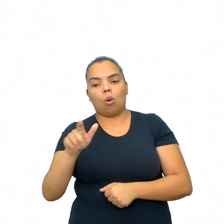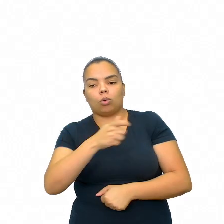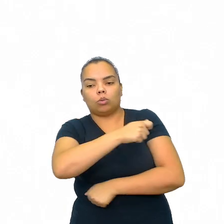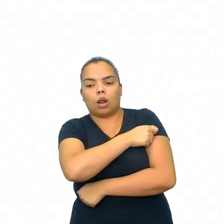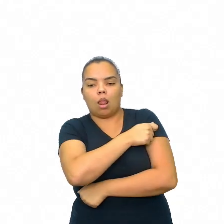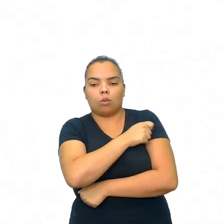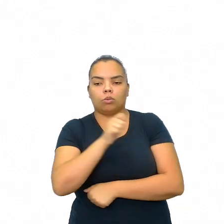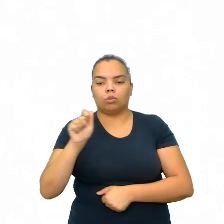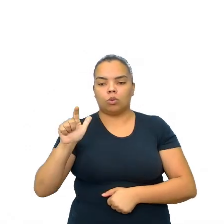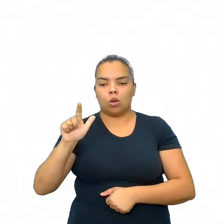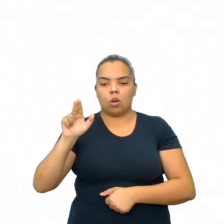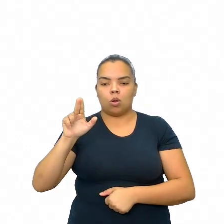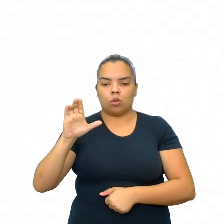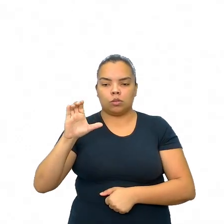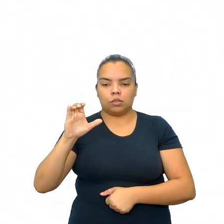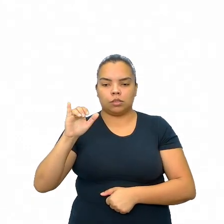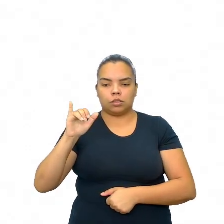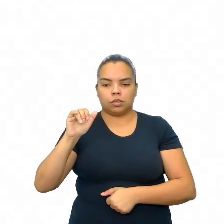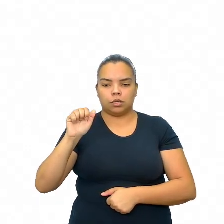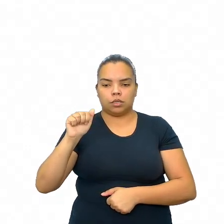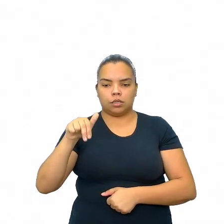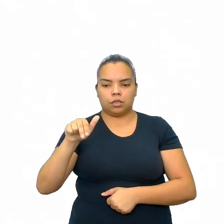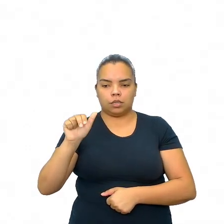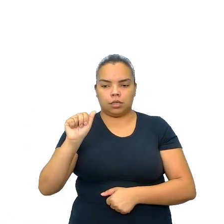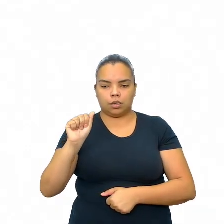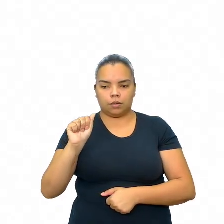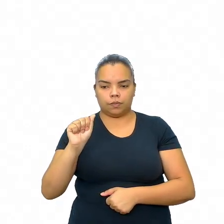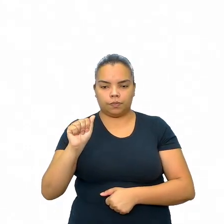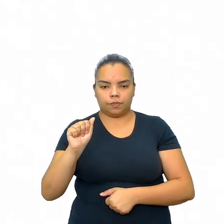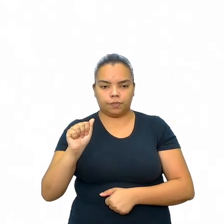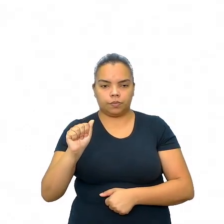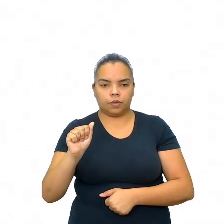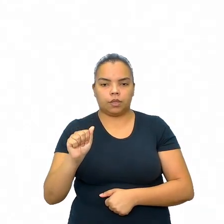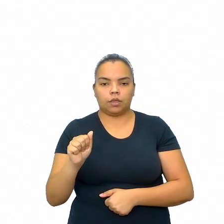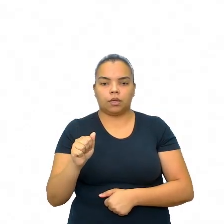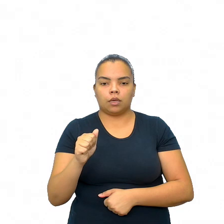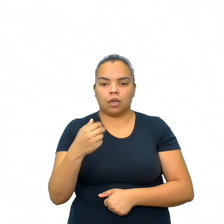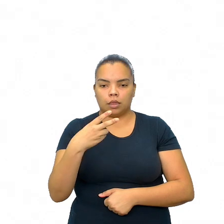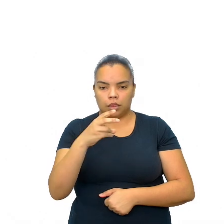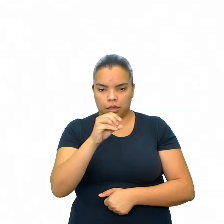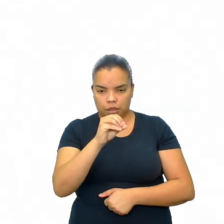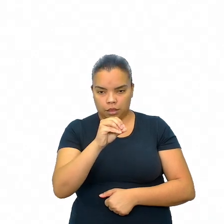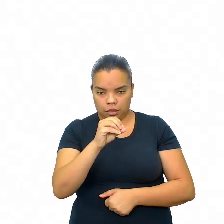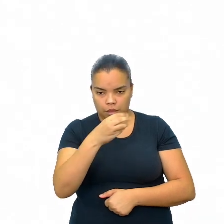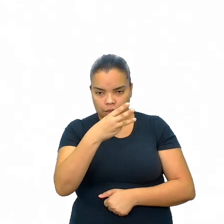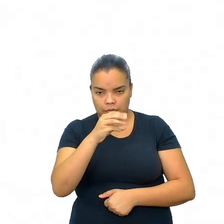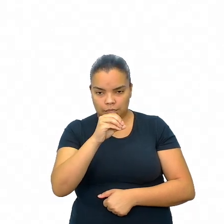Luciana, os números digitados: 300, 666, 15, 2019,